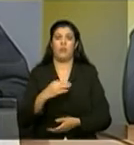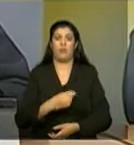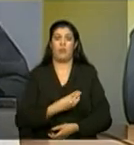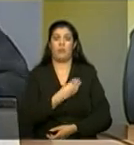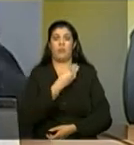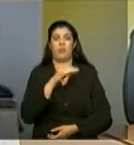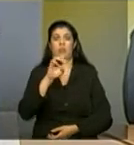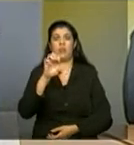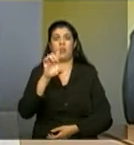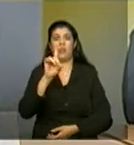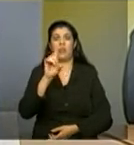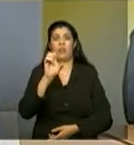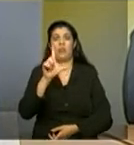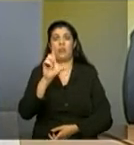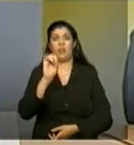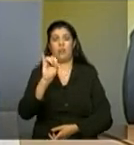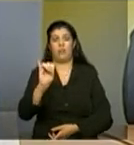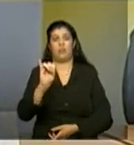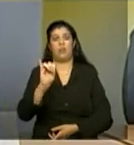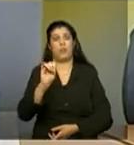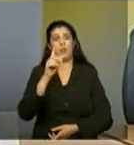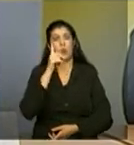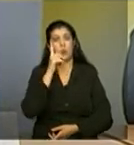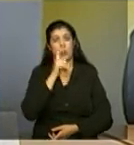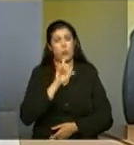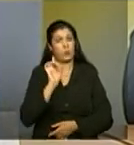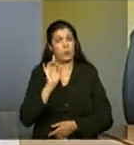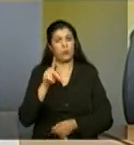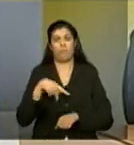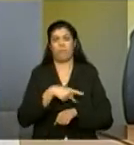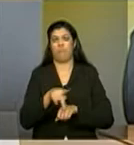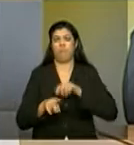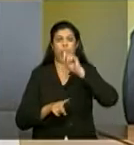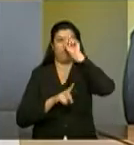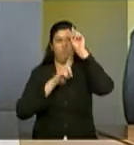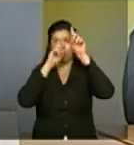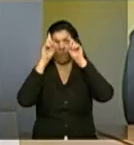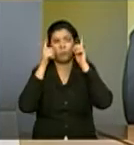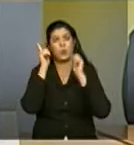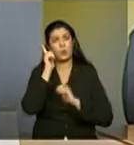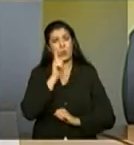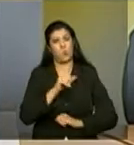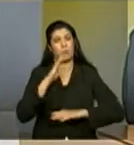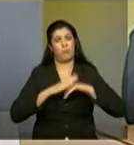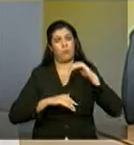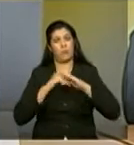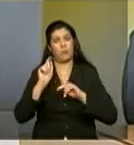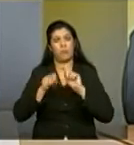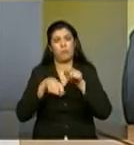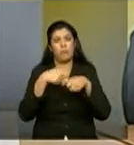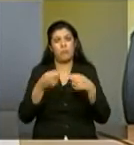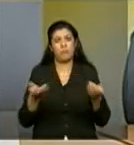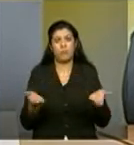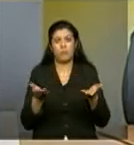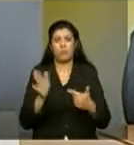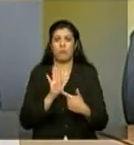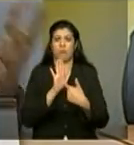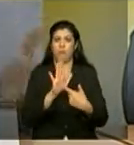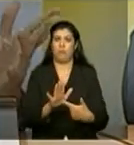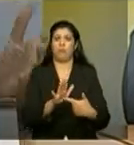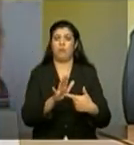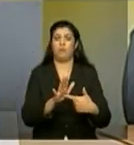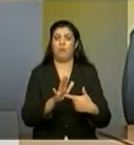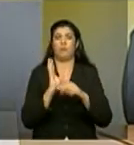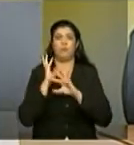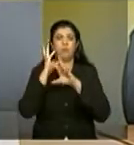seria capaz de praticar este gesto que aqui hoje se pratica eu